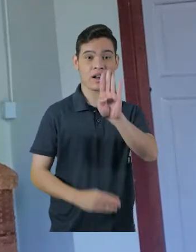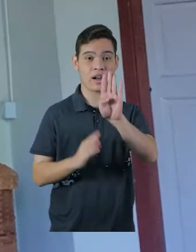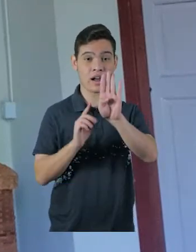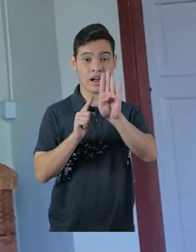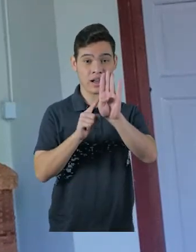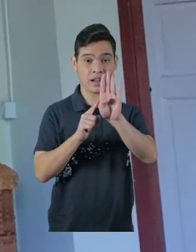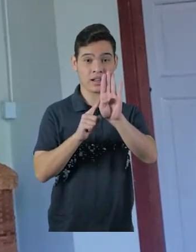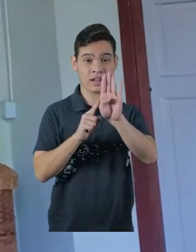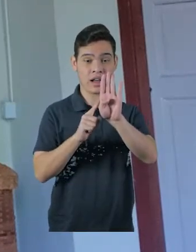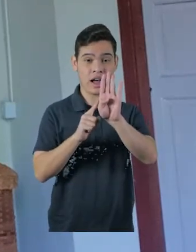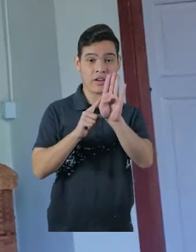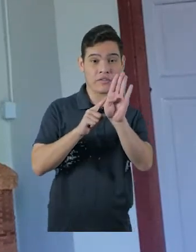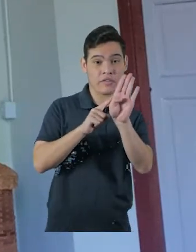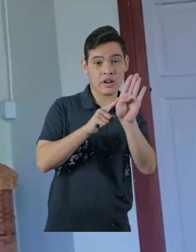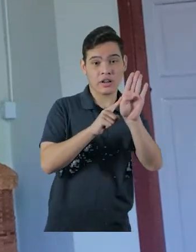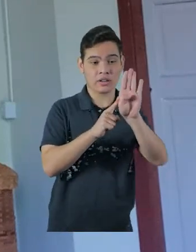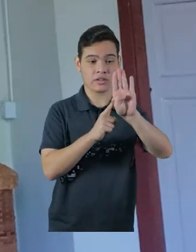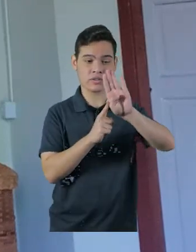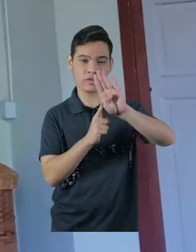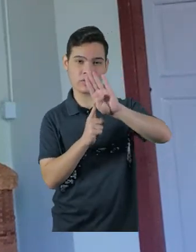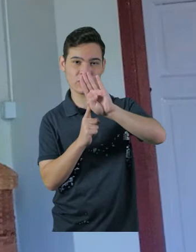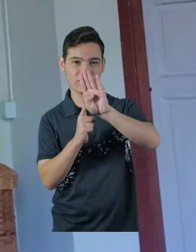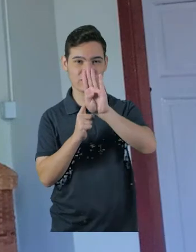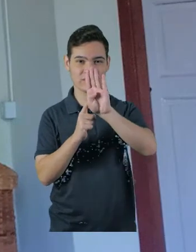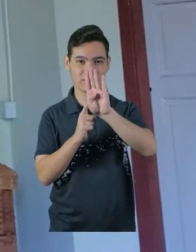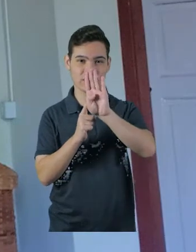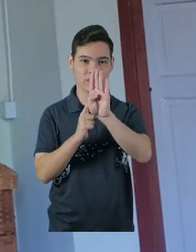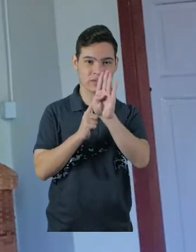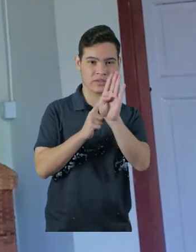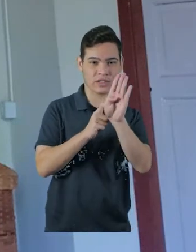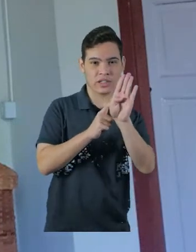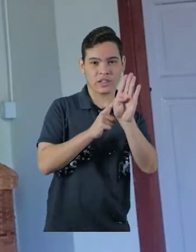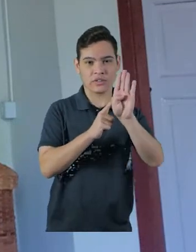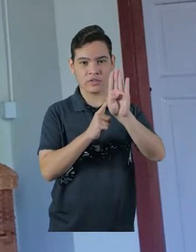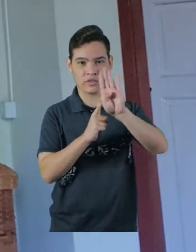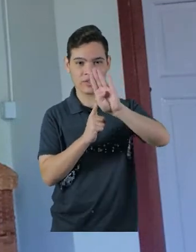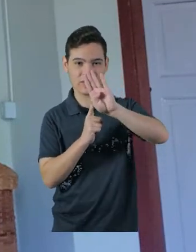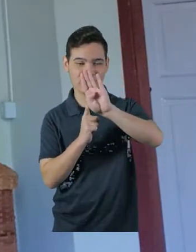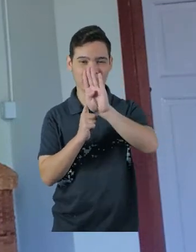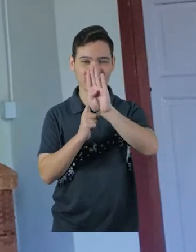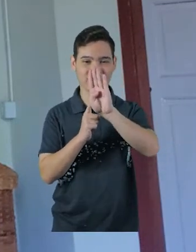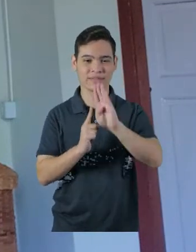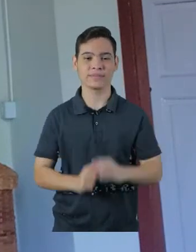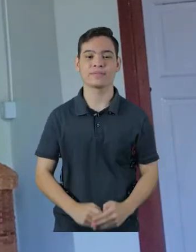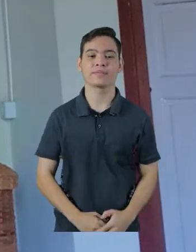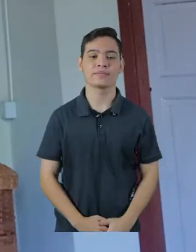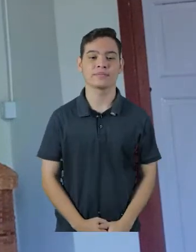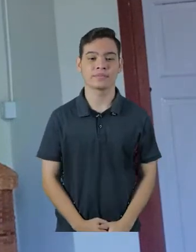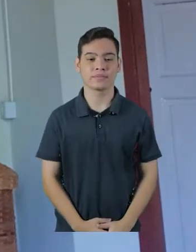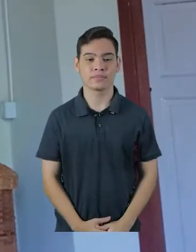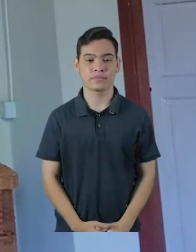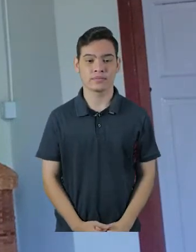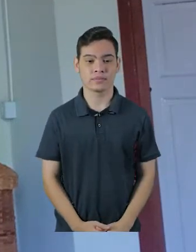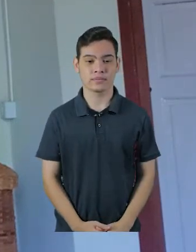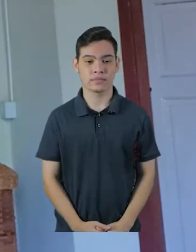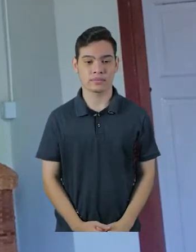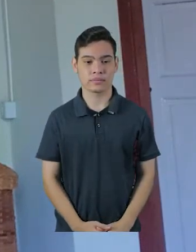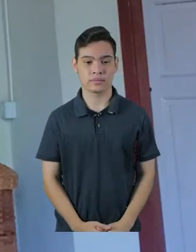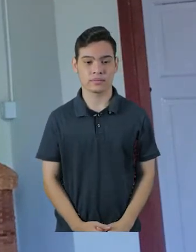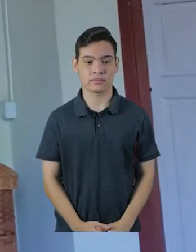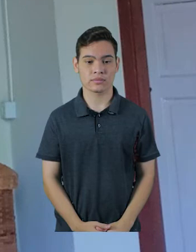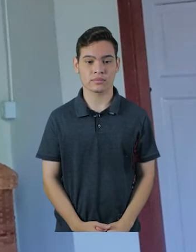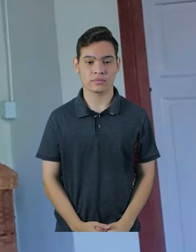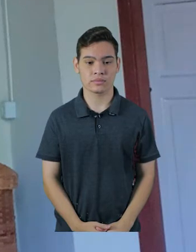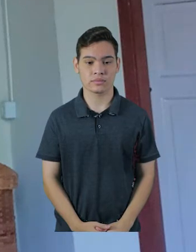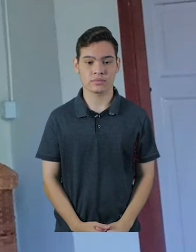outra lateral. No caso da ondulação na lateral, você vai tentar não espiralar, não